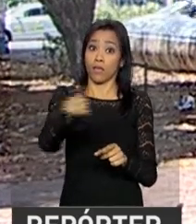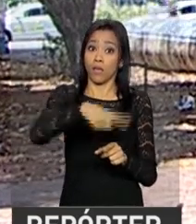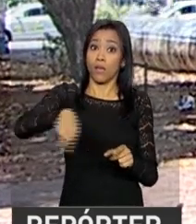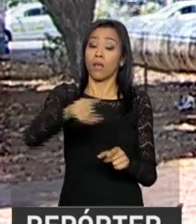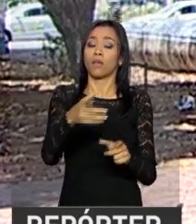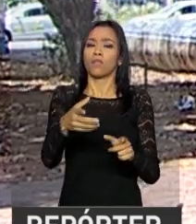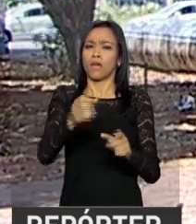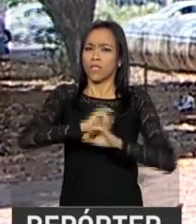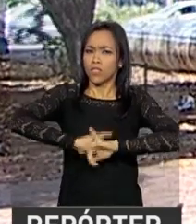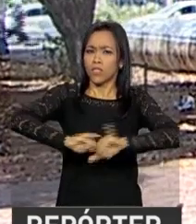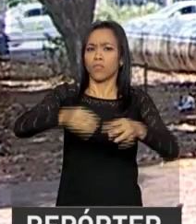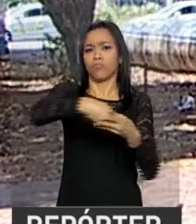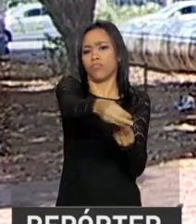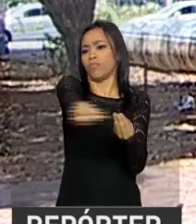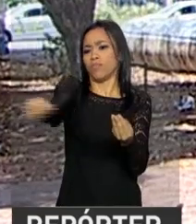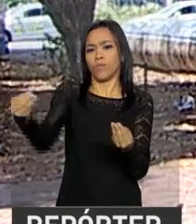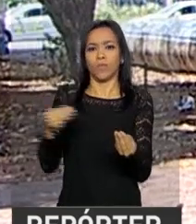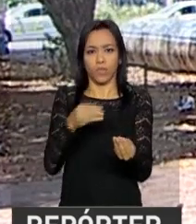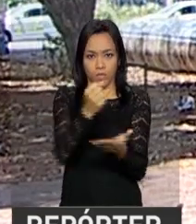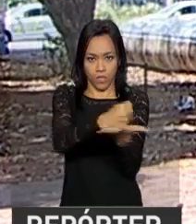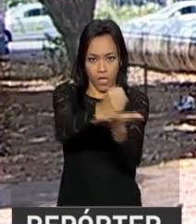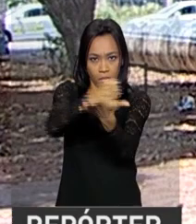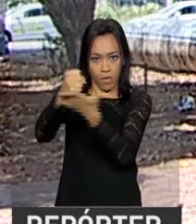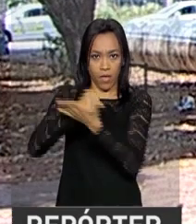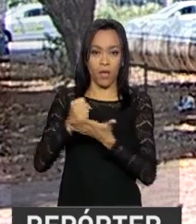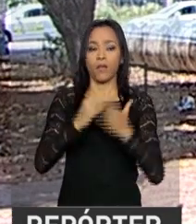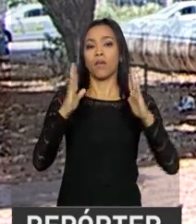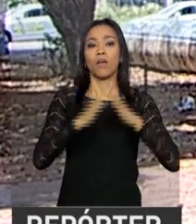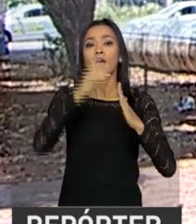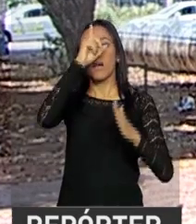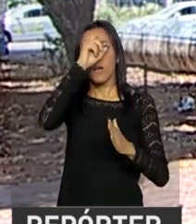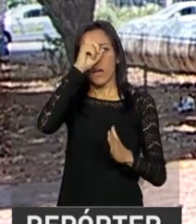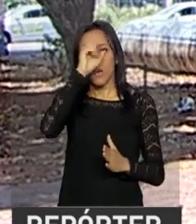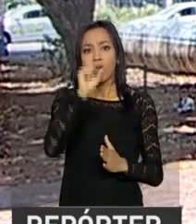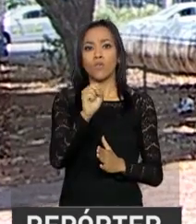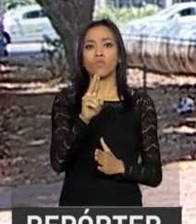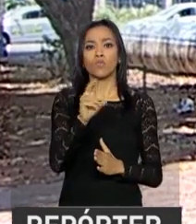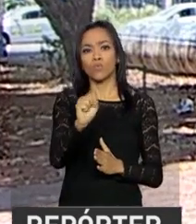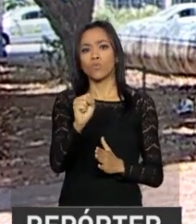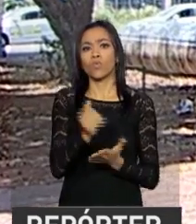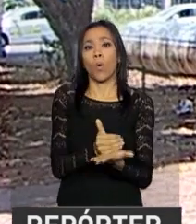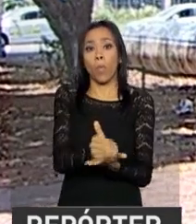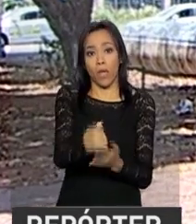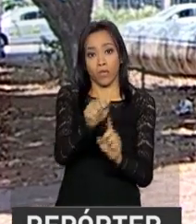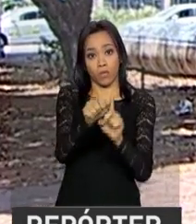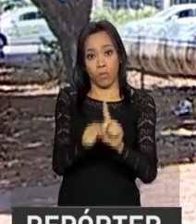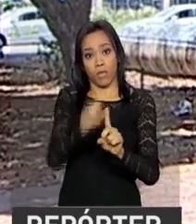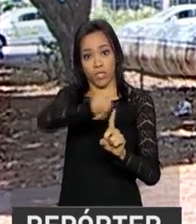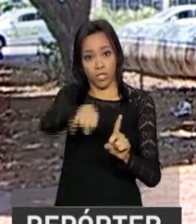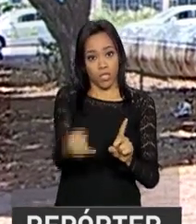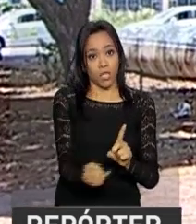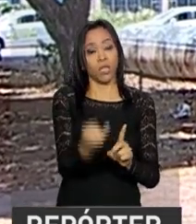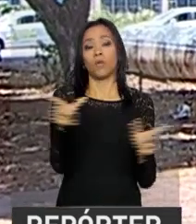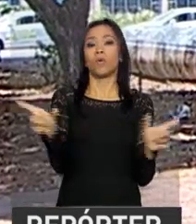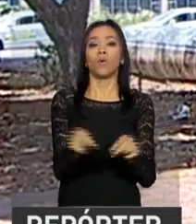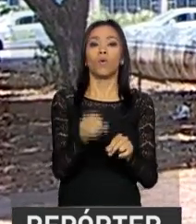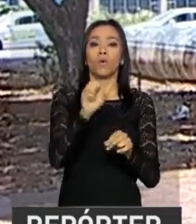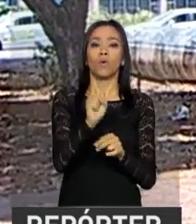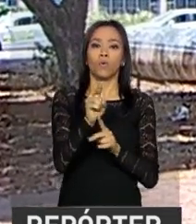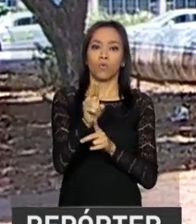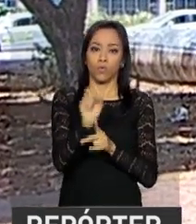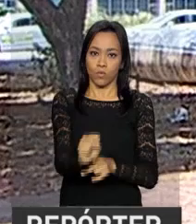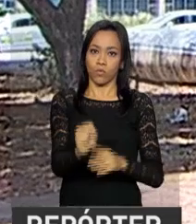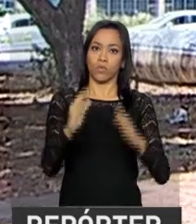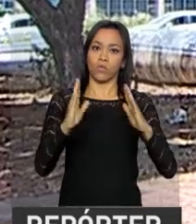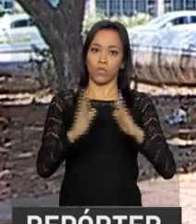começar a ser distribuído pelo Sistema Único de Saúde a partir de janeiro de 2017. O SUS vai distribuir esse medicamento no ano